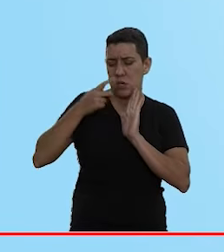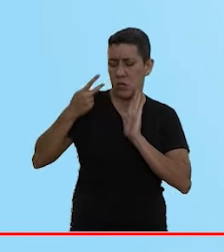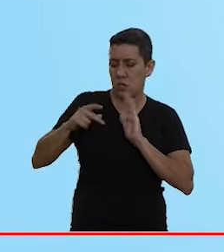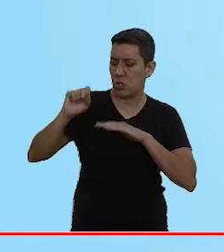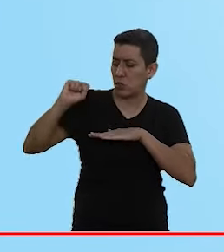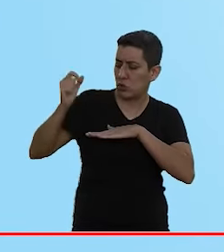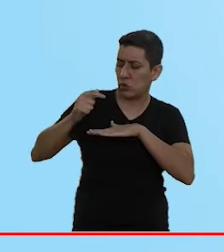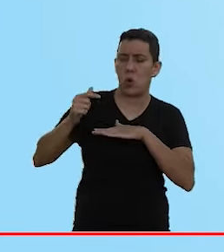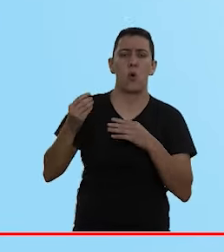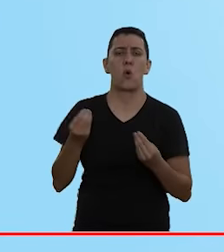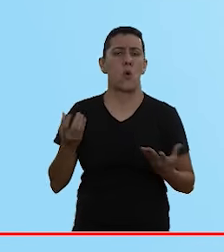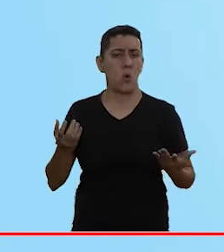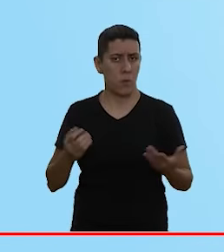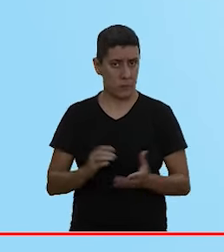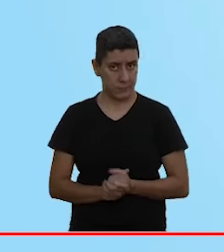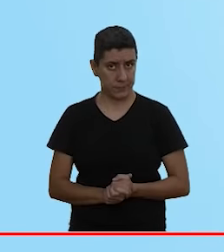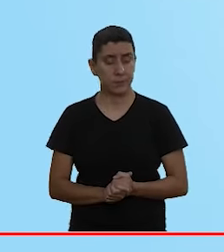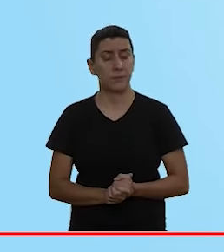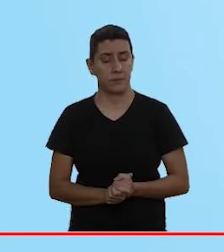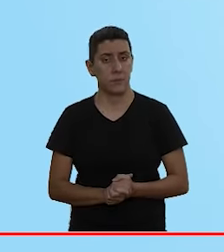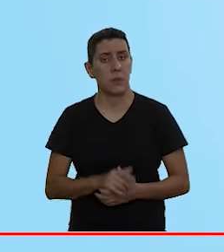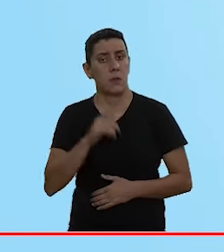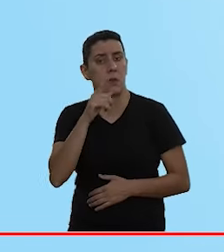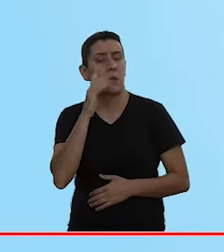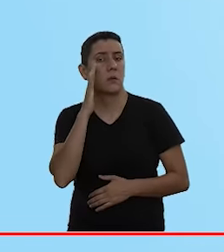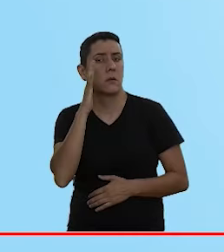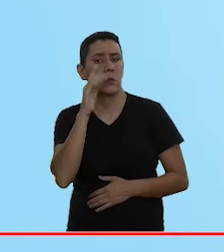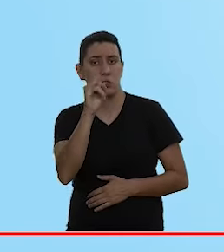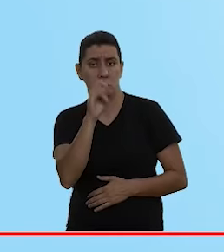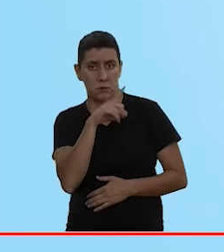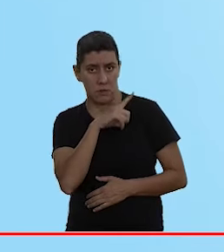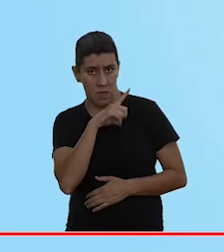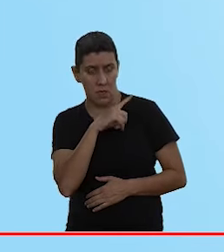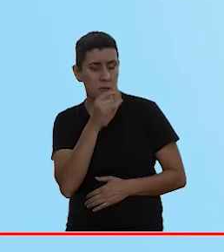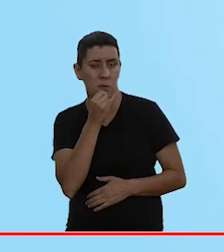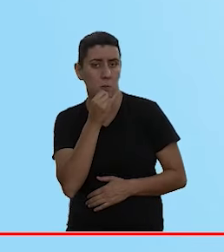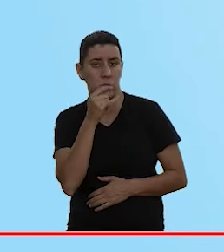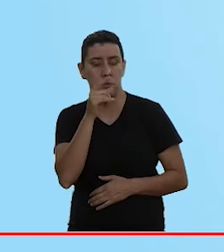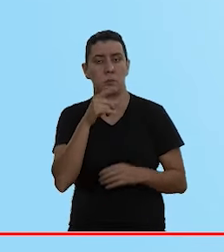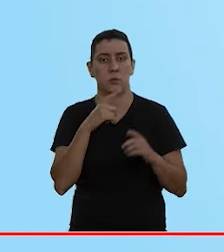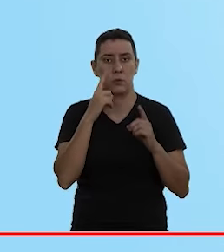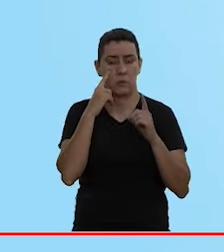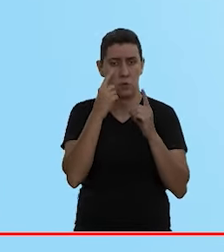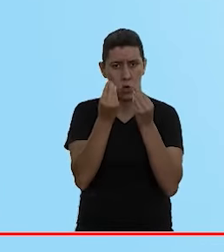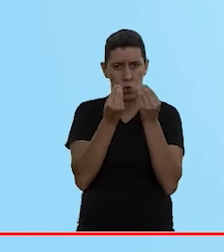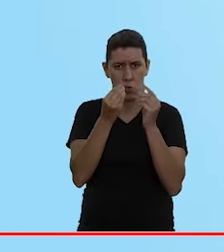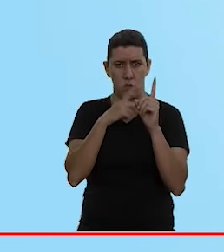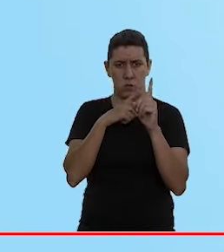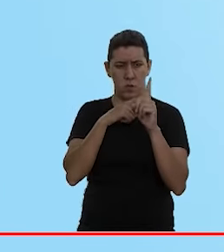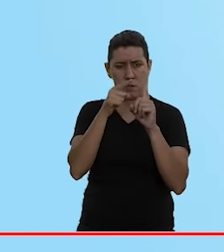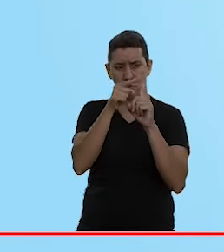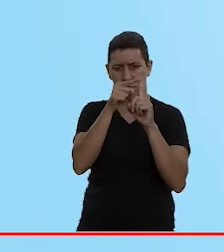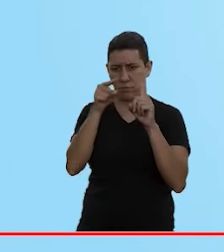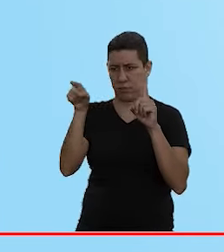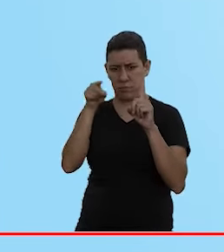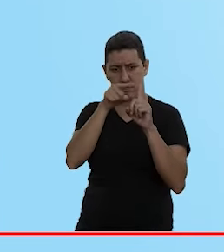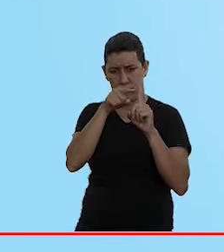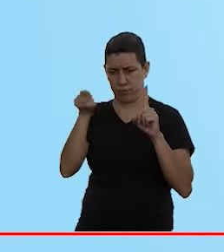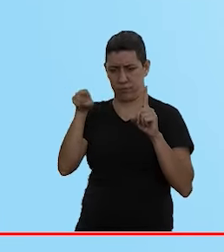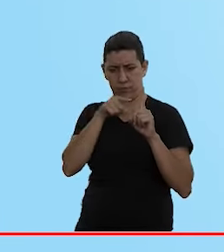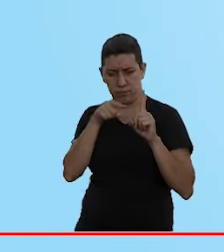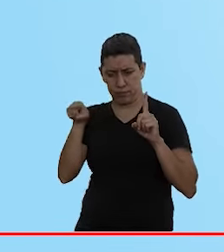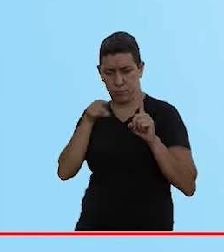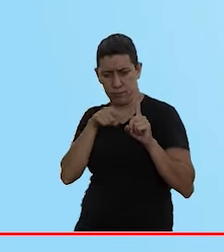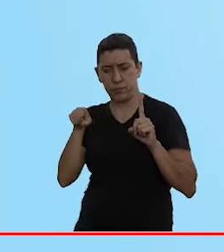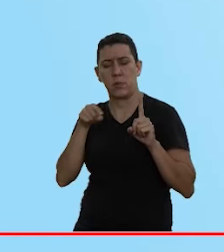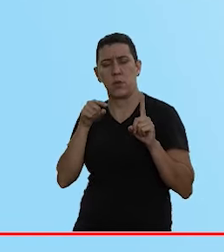os algoritmos tradicionais de trackers, a gente tem todas as fileiras seguindo uma mesma trajetória, né? Uma trajetória pré-definida